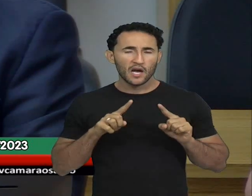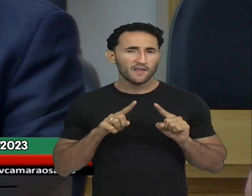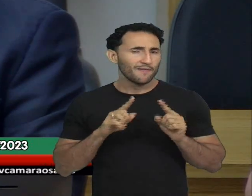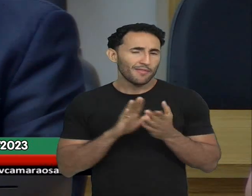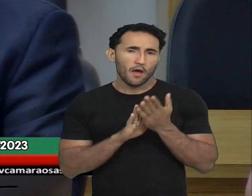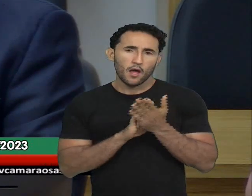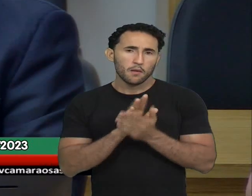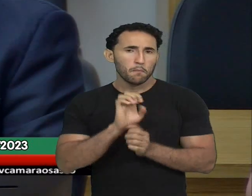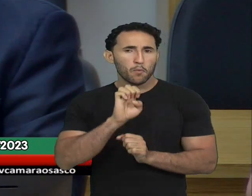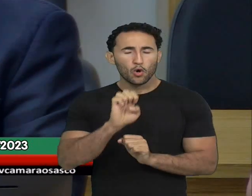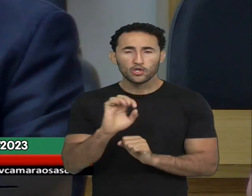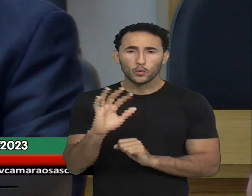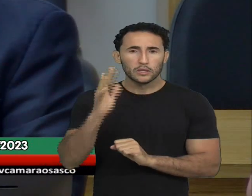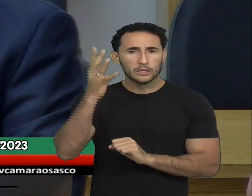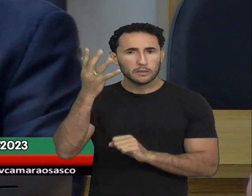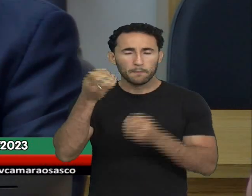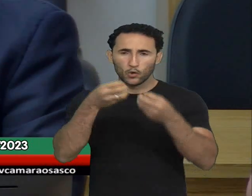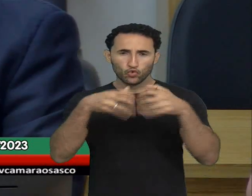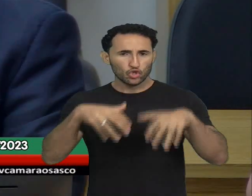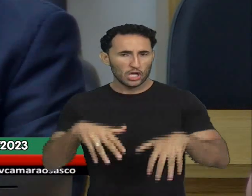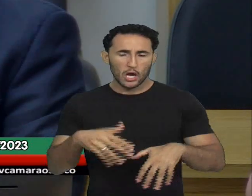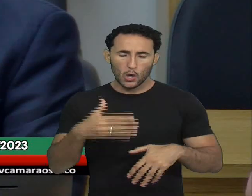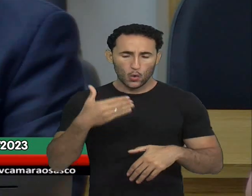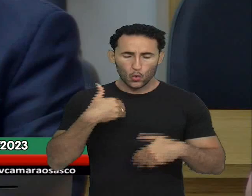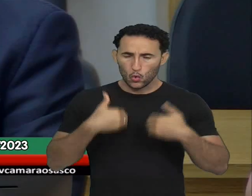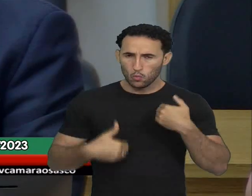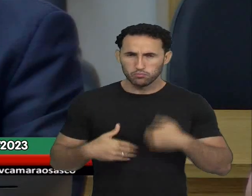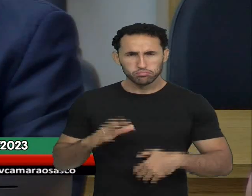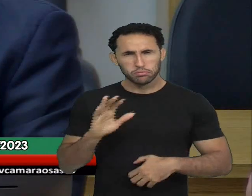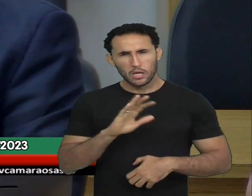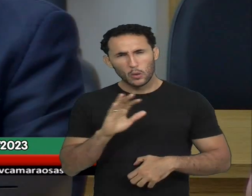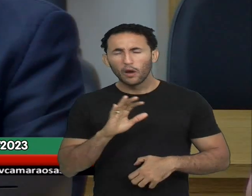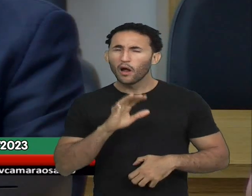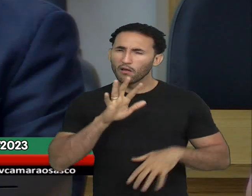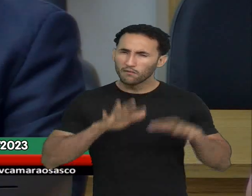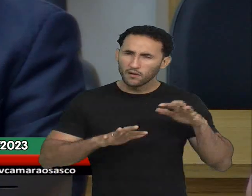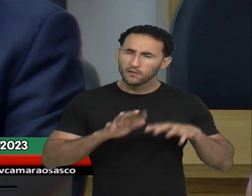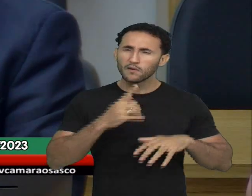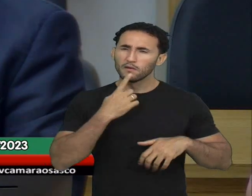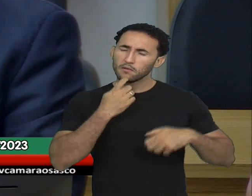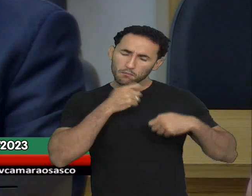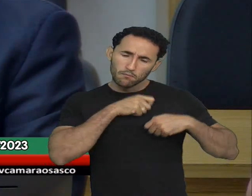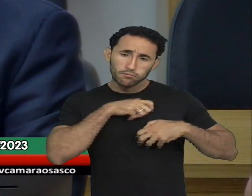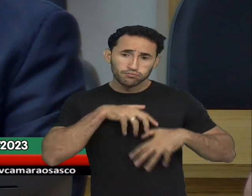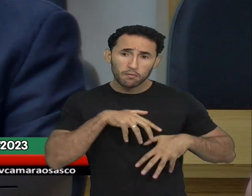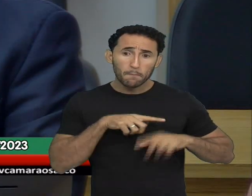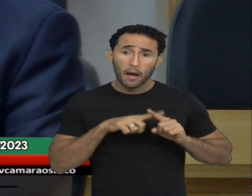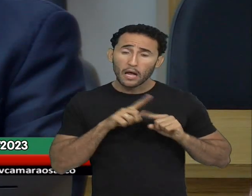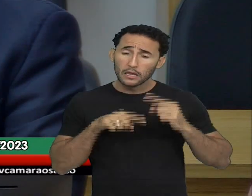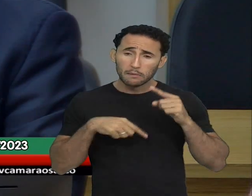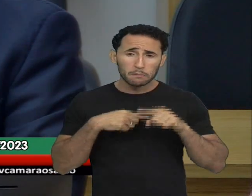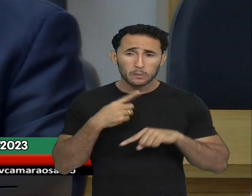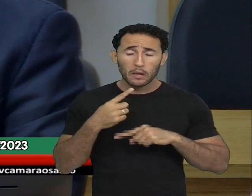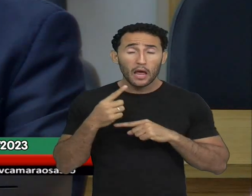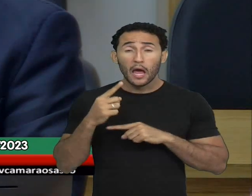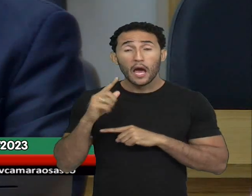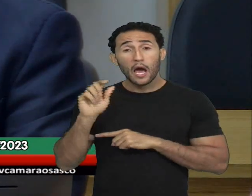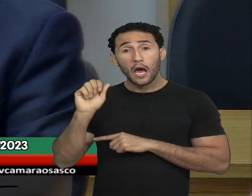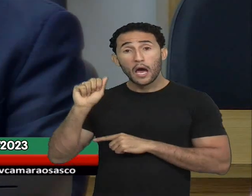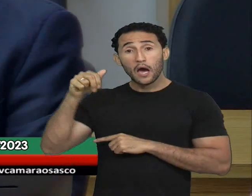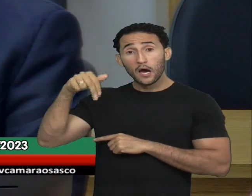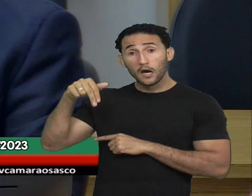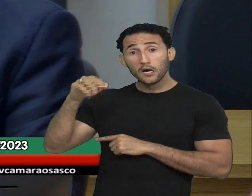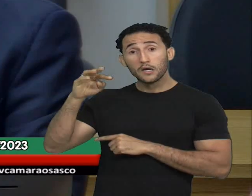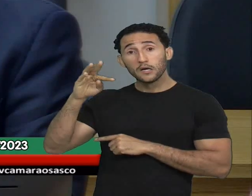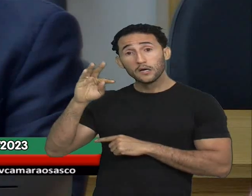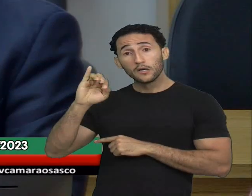comprometer a hemodinâmica do paciente. Sangra um pouco mais, mas para. A gente está falando de antiplaquetário diferente de